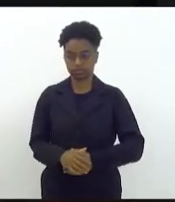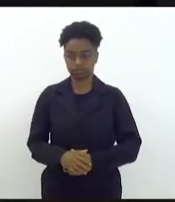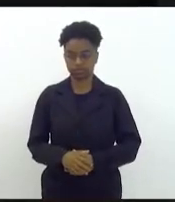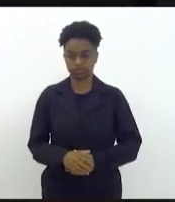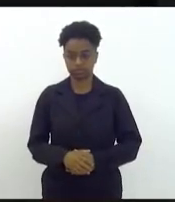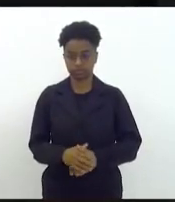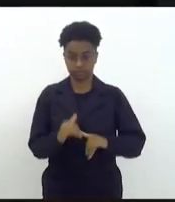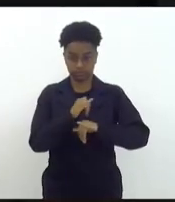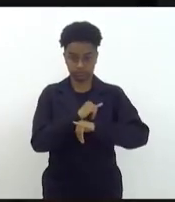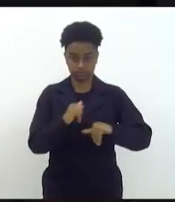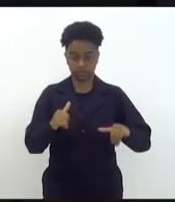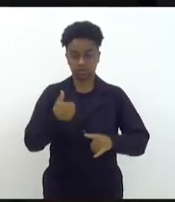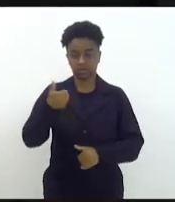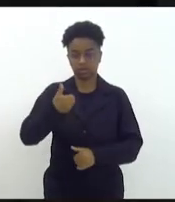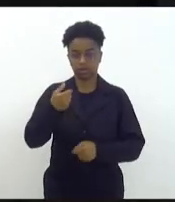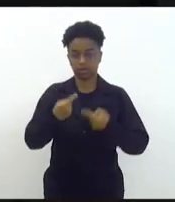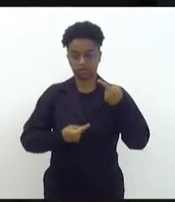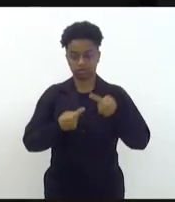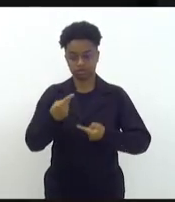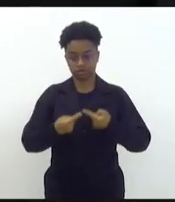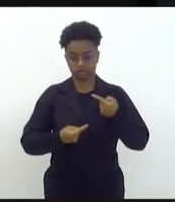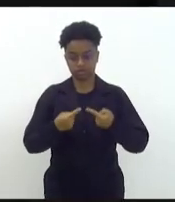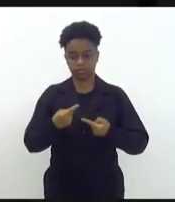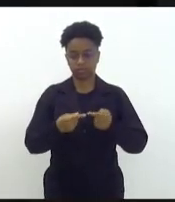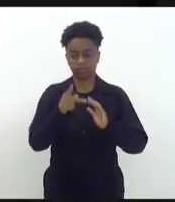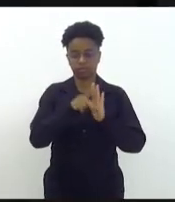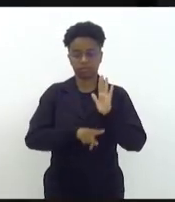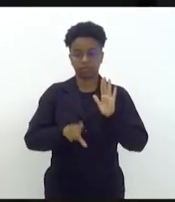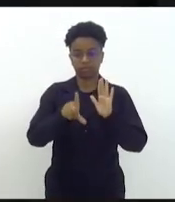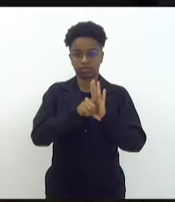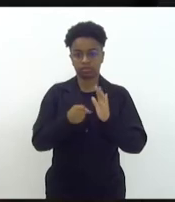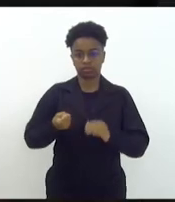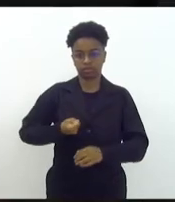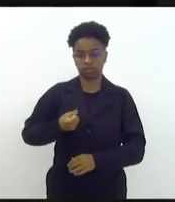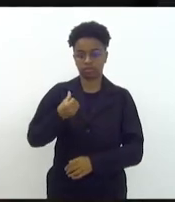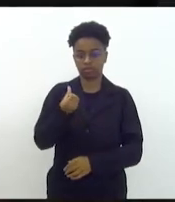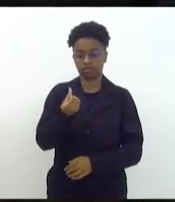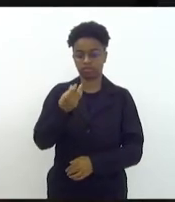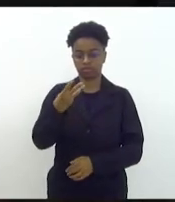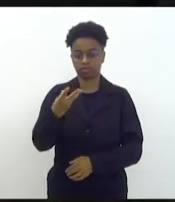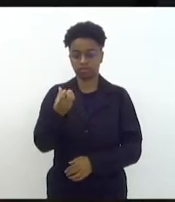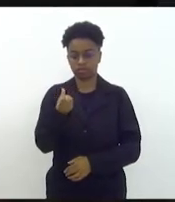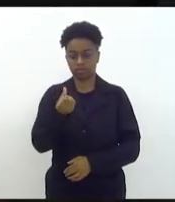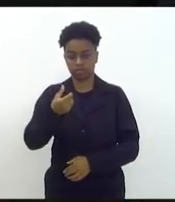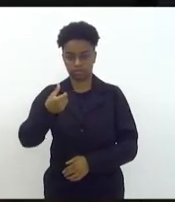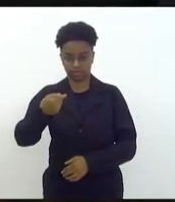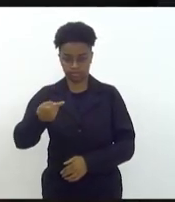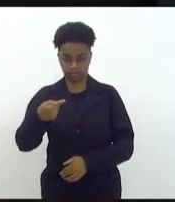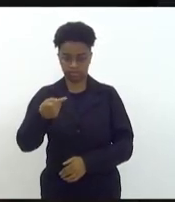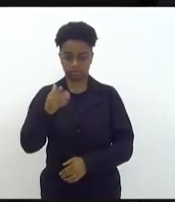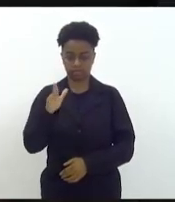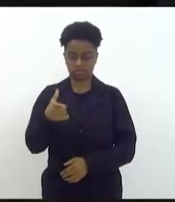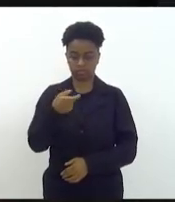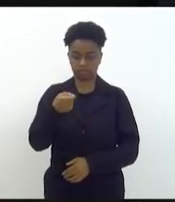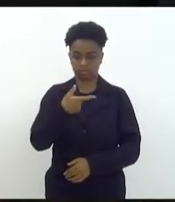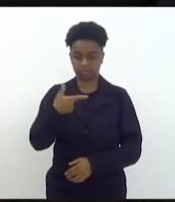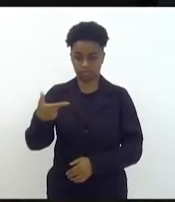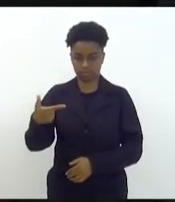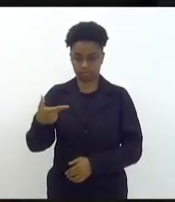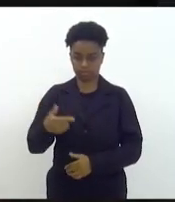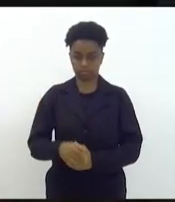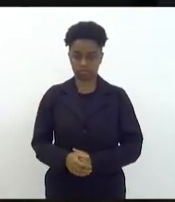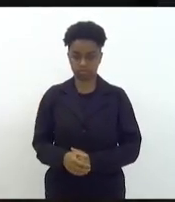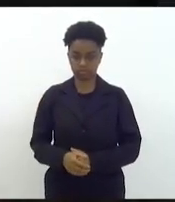anuncio em primeira discussão projeto de lei número 6367 2022